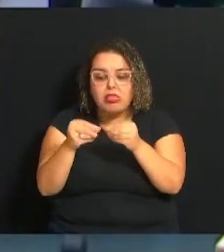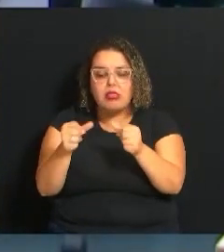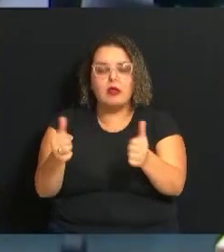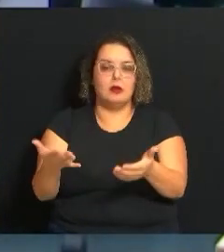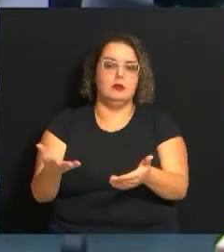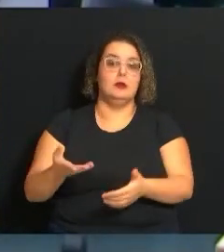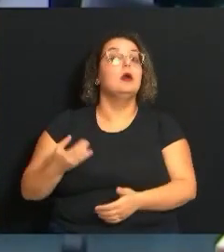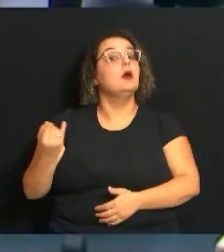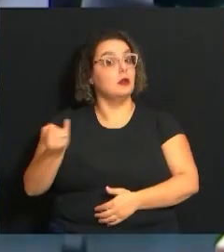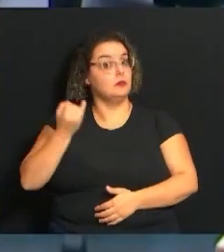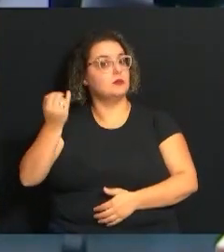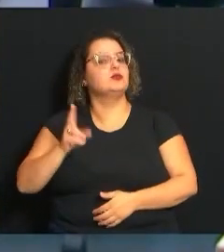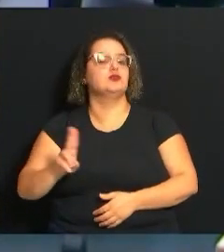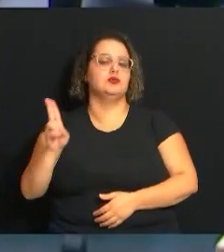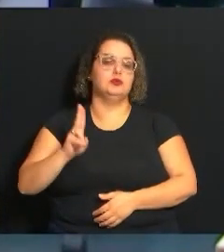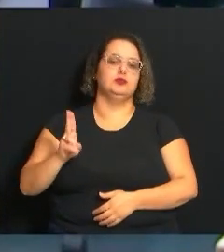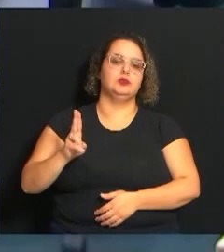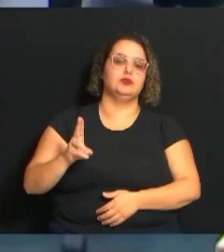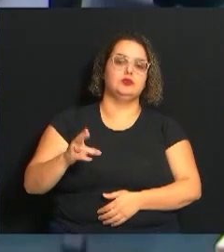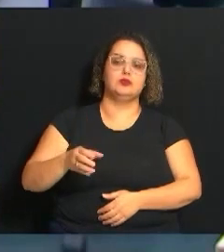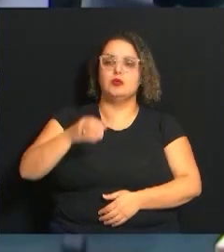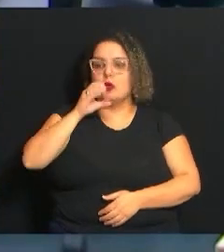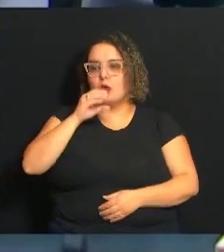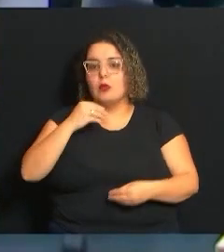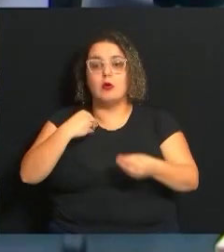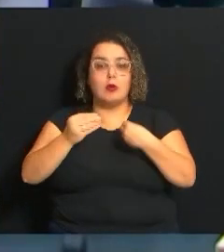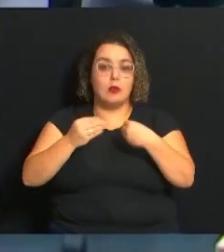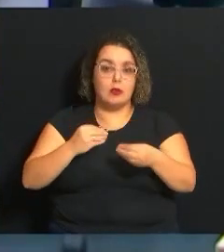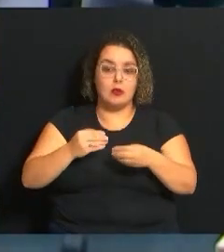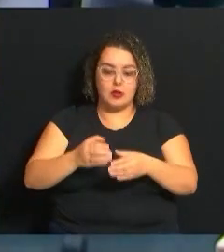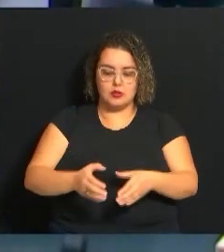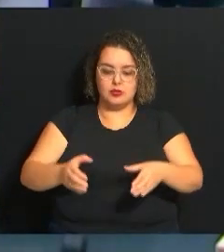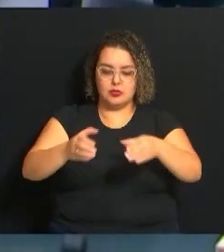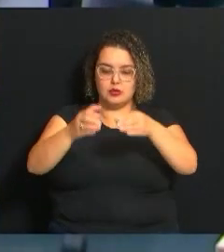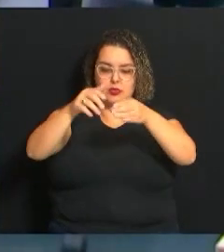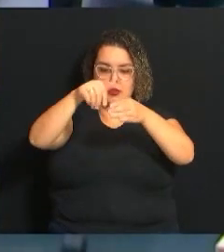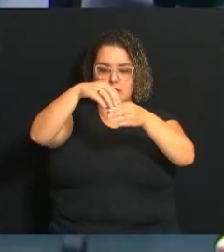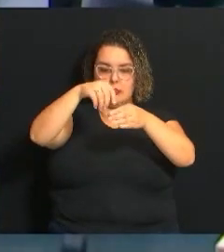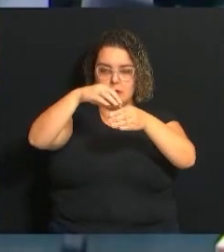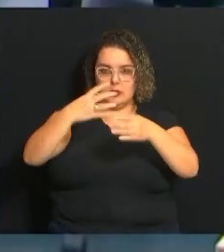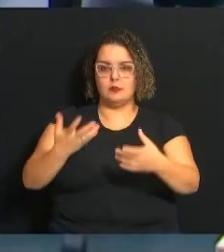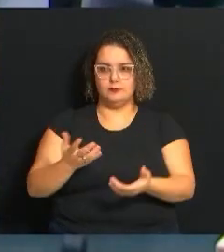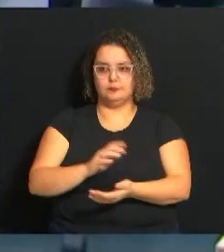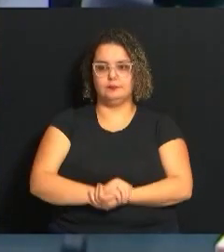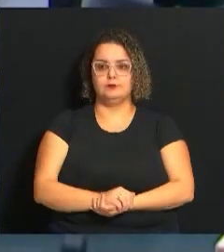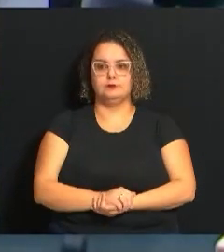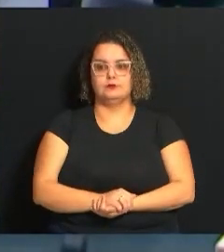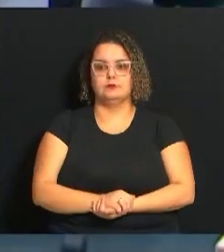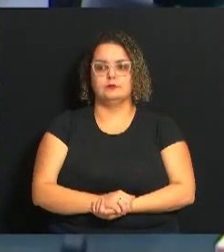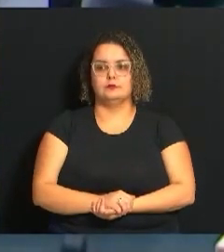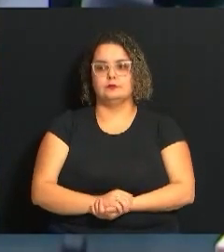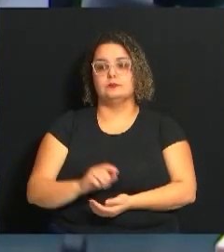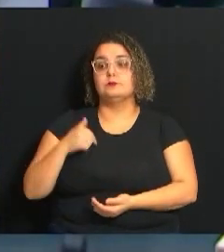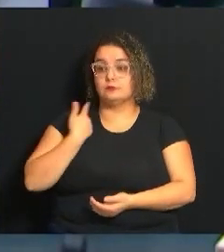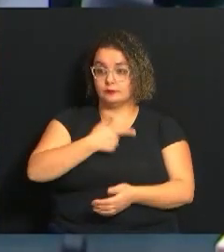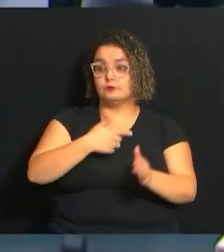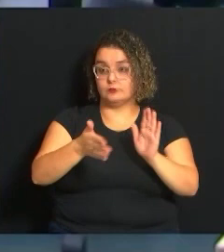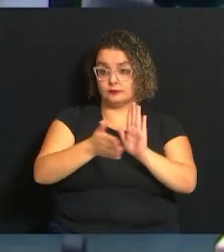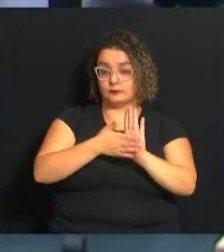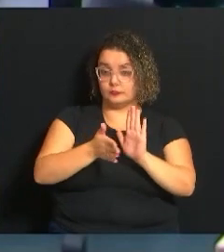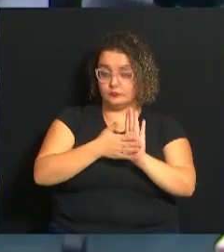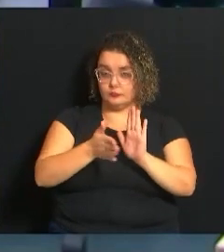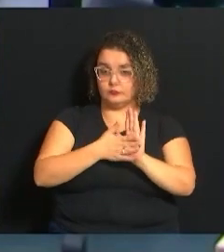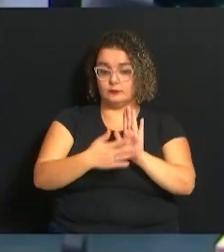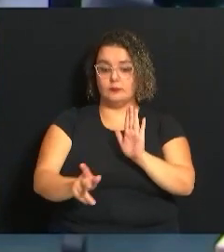uso racional do copo plástico, de garrafa plástica. E nós propusemos esse